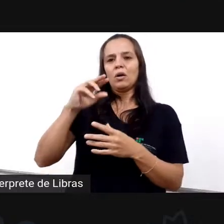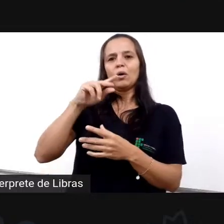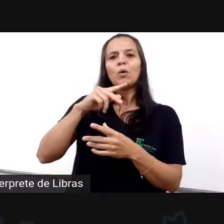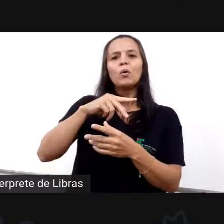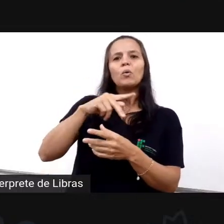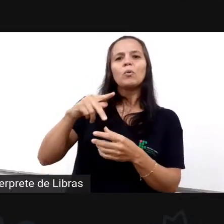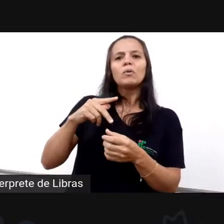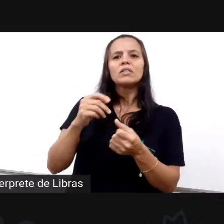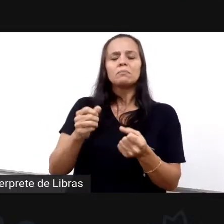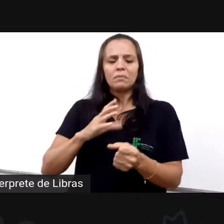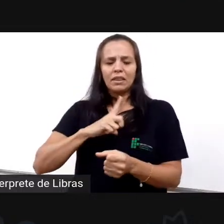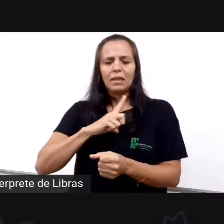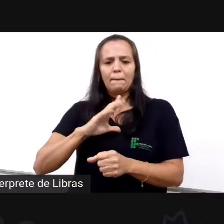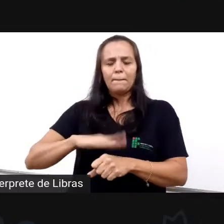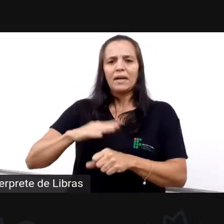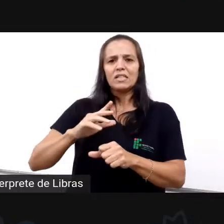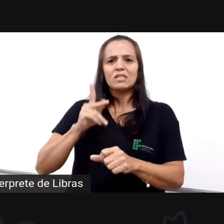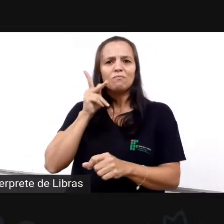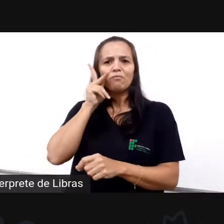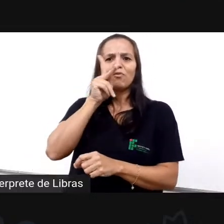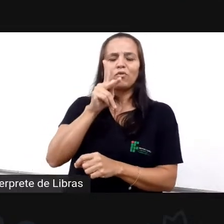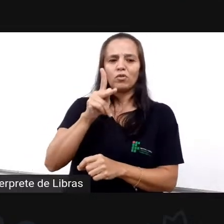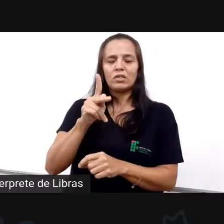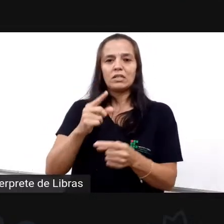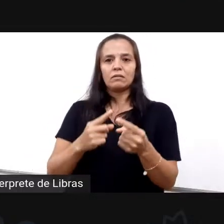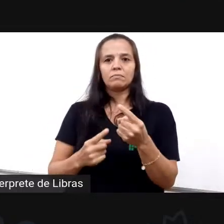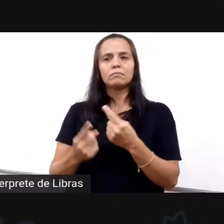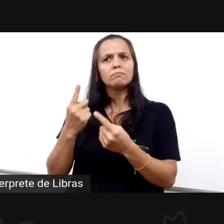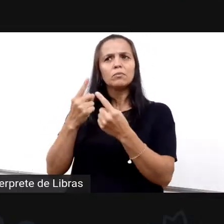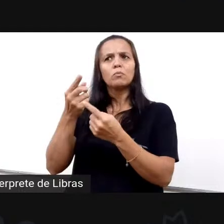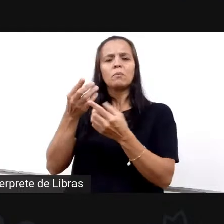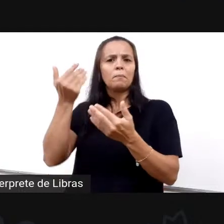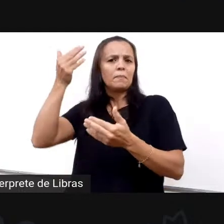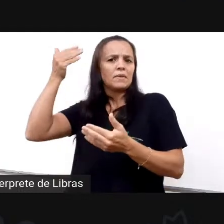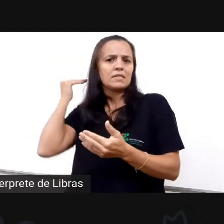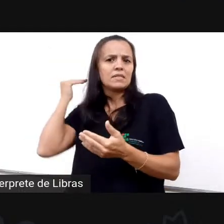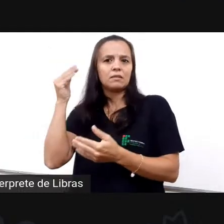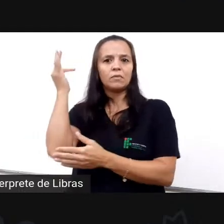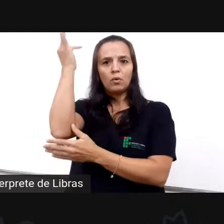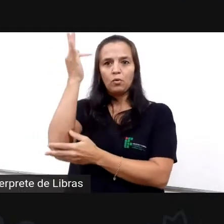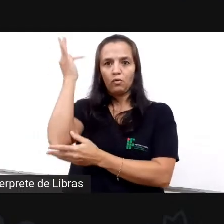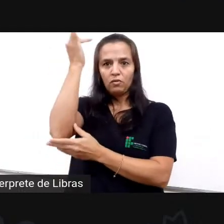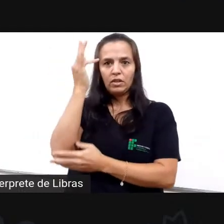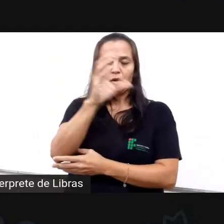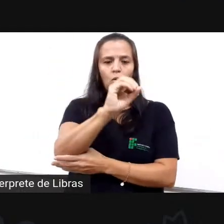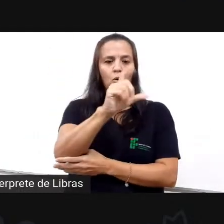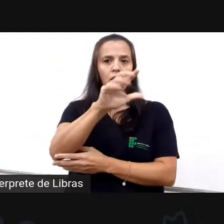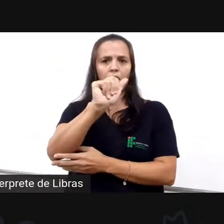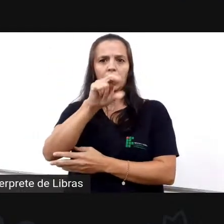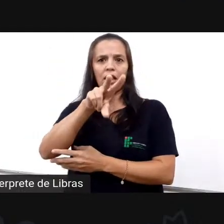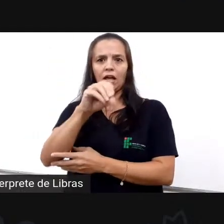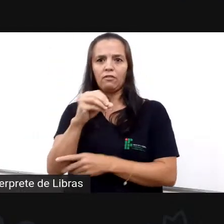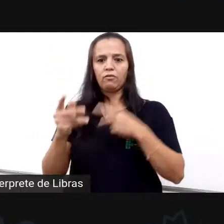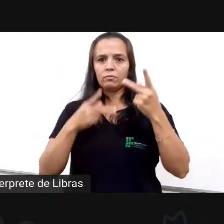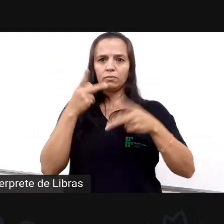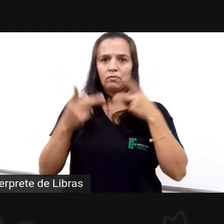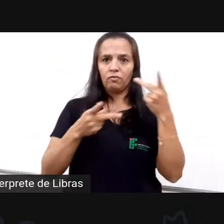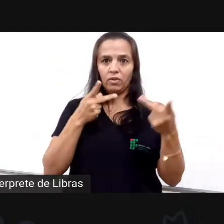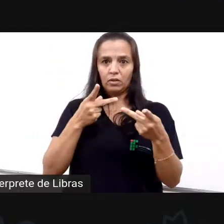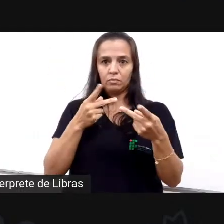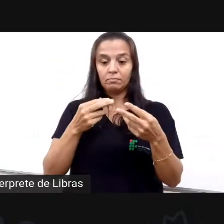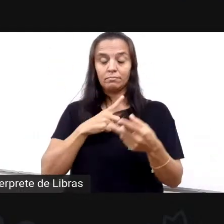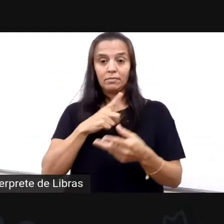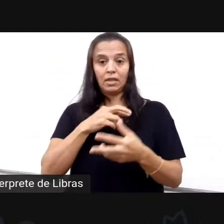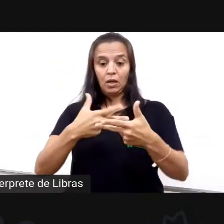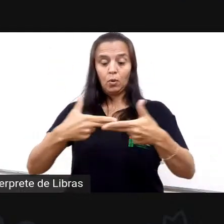fortes. Certa vez, o filósofo Olavo de Carvalho disse: há coisas que